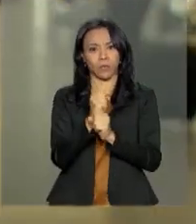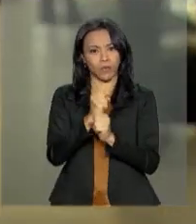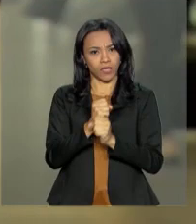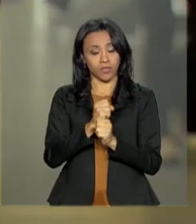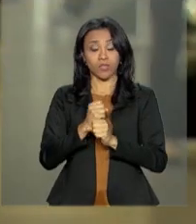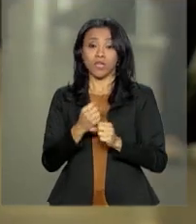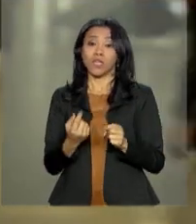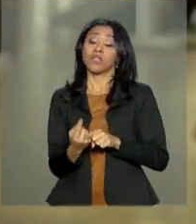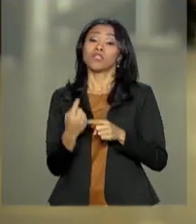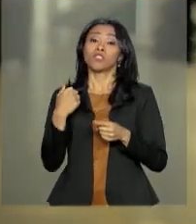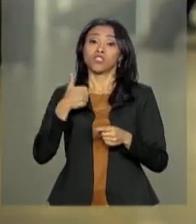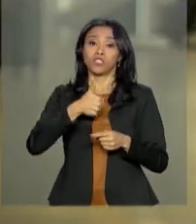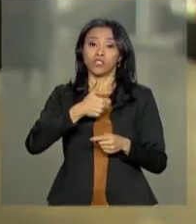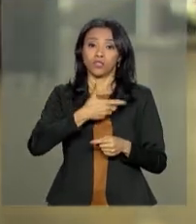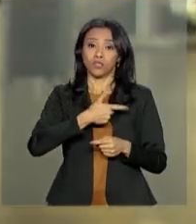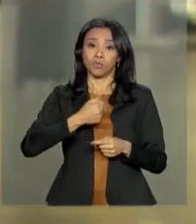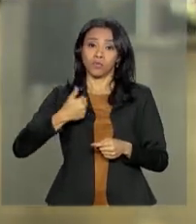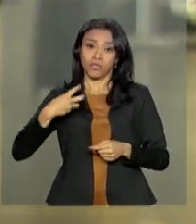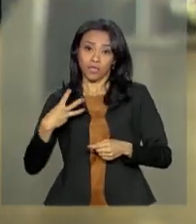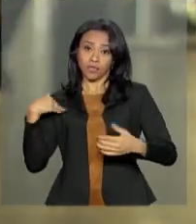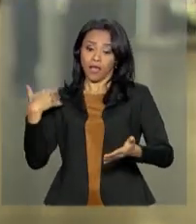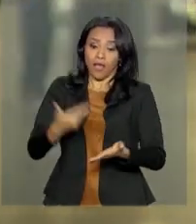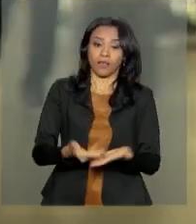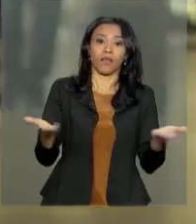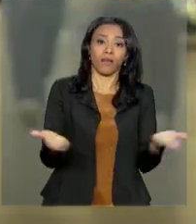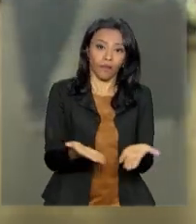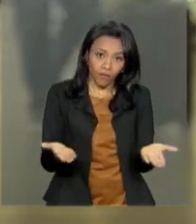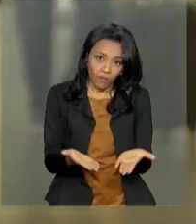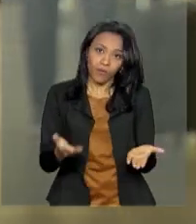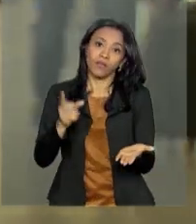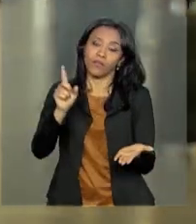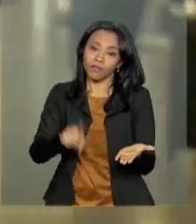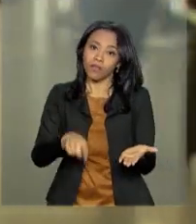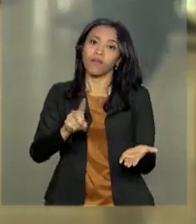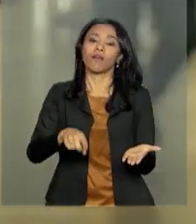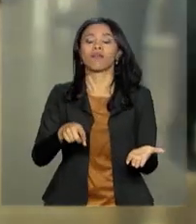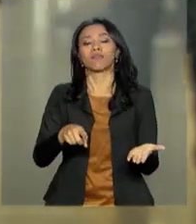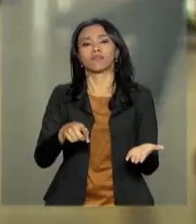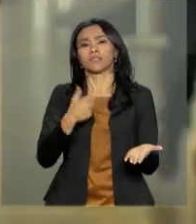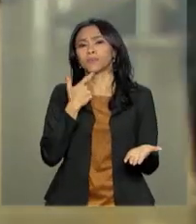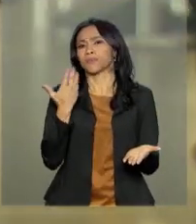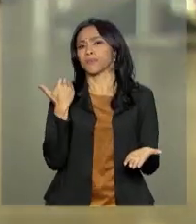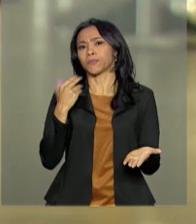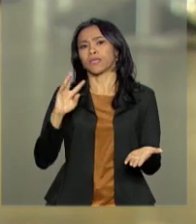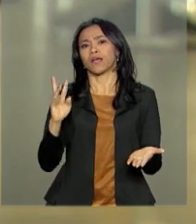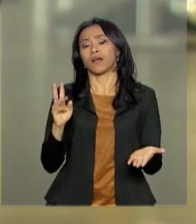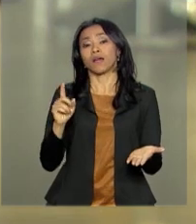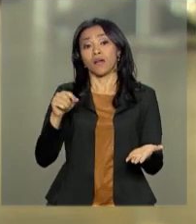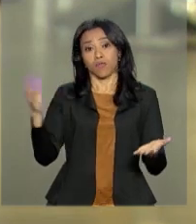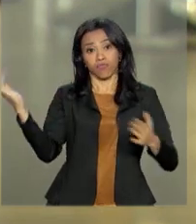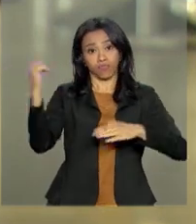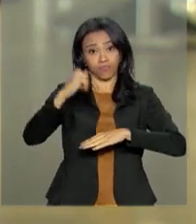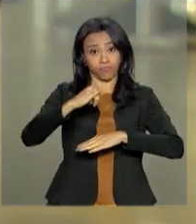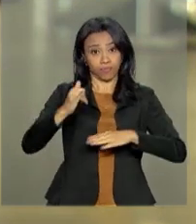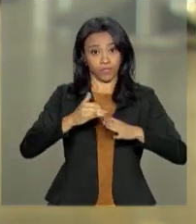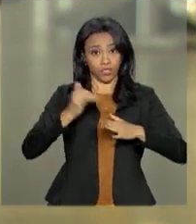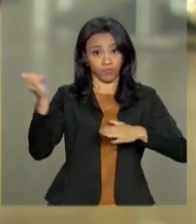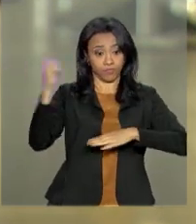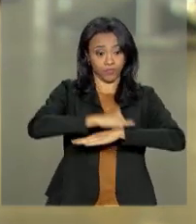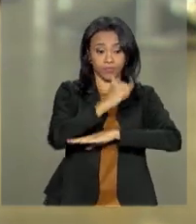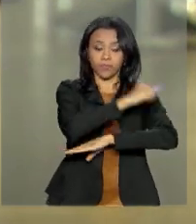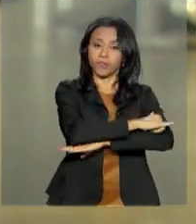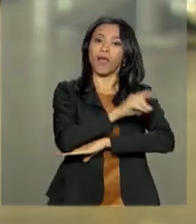foram ouvidas mais de 300 mil pessoas em 15 aeroportos do país recentemente o número de terminais avaliados passou